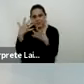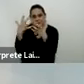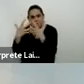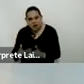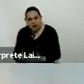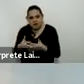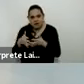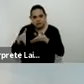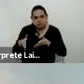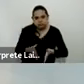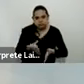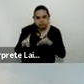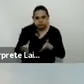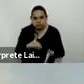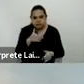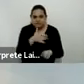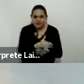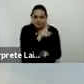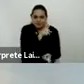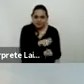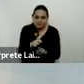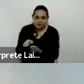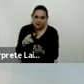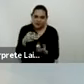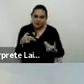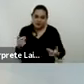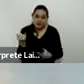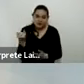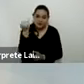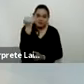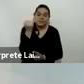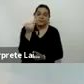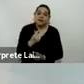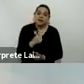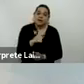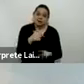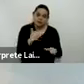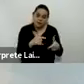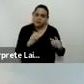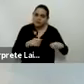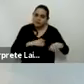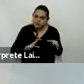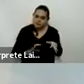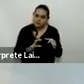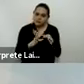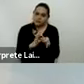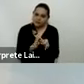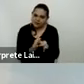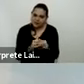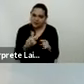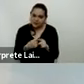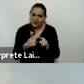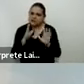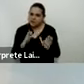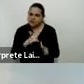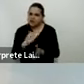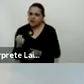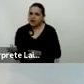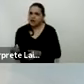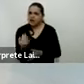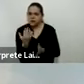mobilizar, até com base em acordos que já foram fechados anteriormente, presidente. Temos alguns acordos em várias regiões,